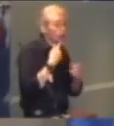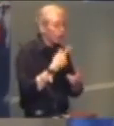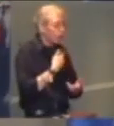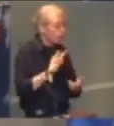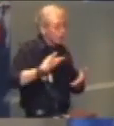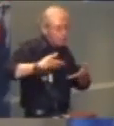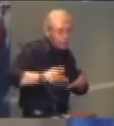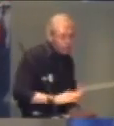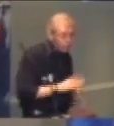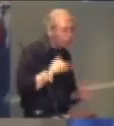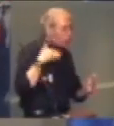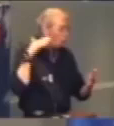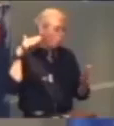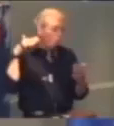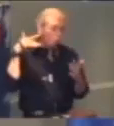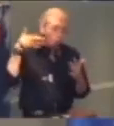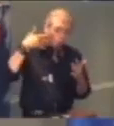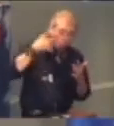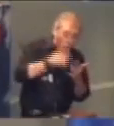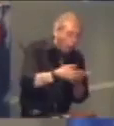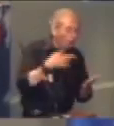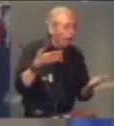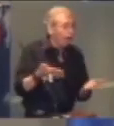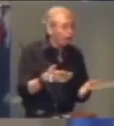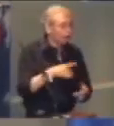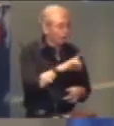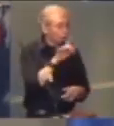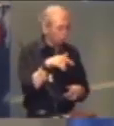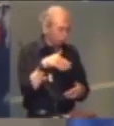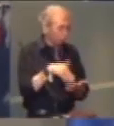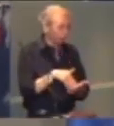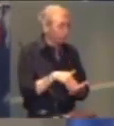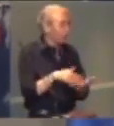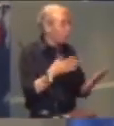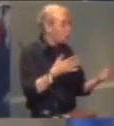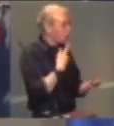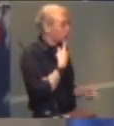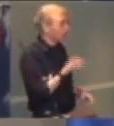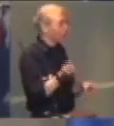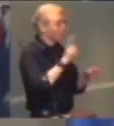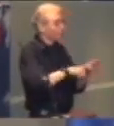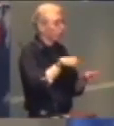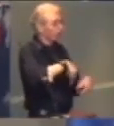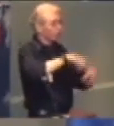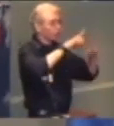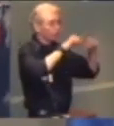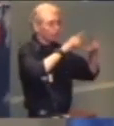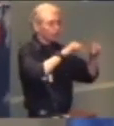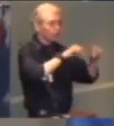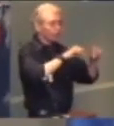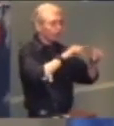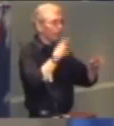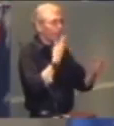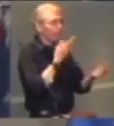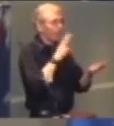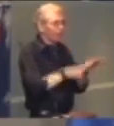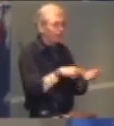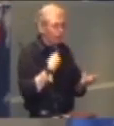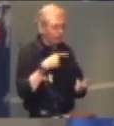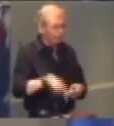aquela data hoje eu volto aqui a Brasília não para fazer outra carta para